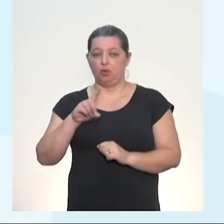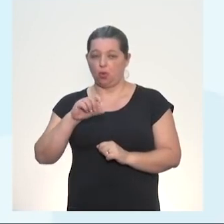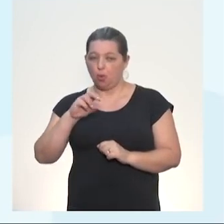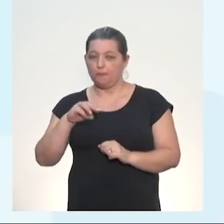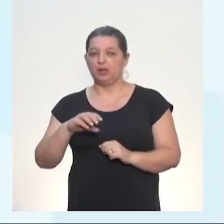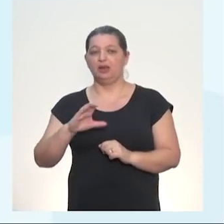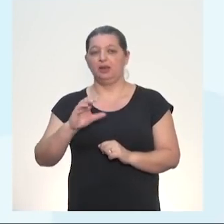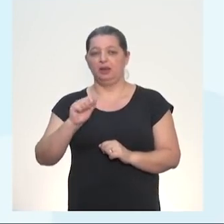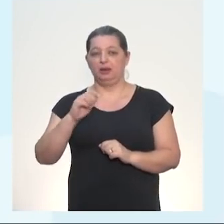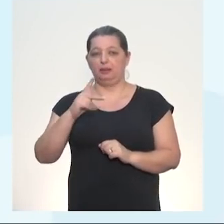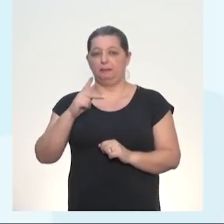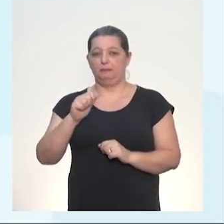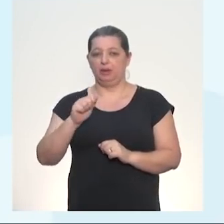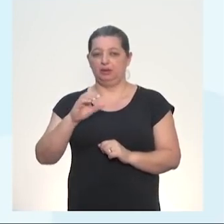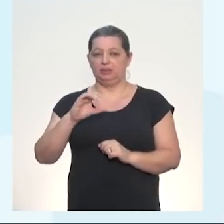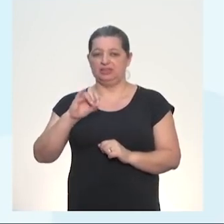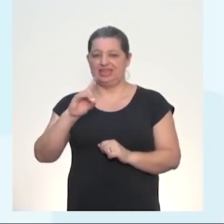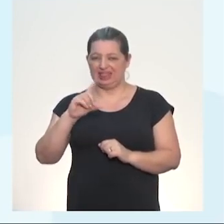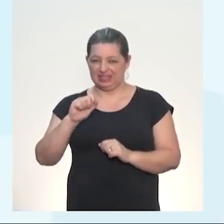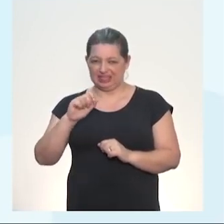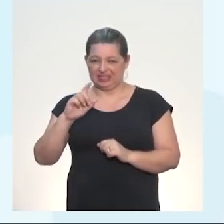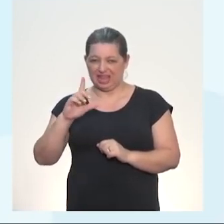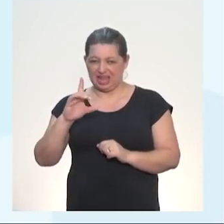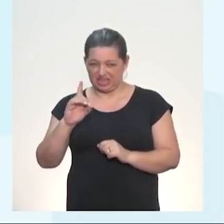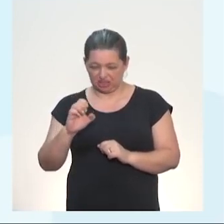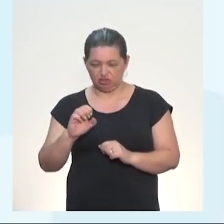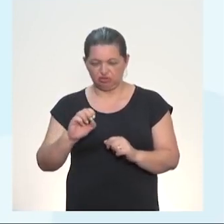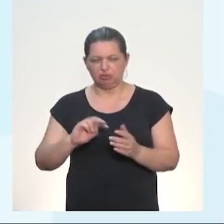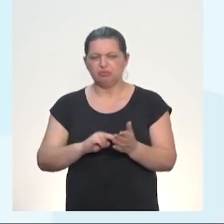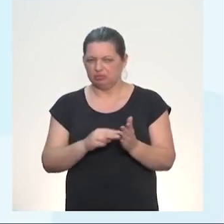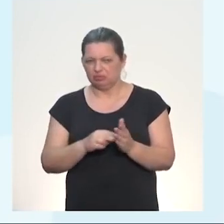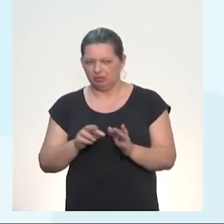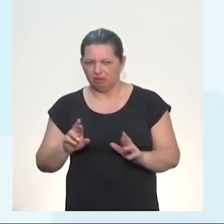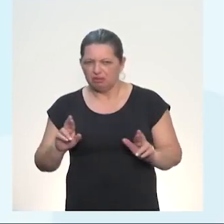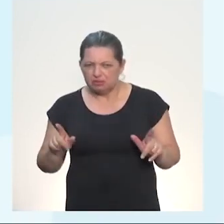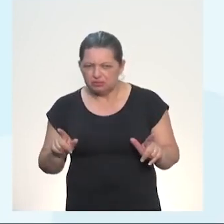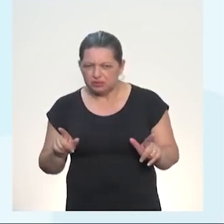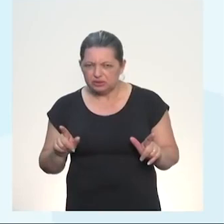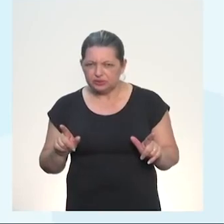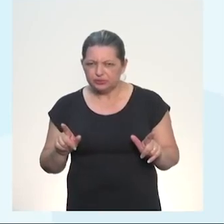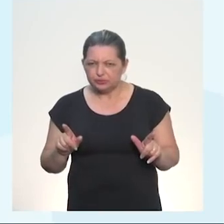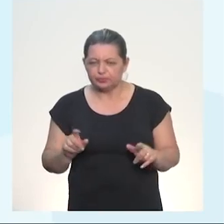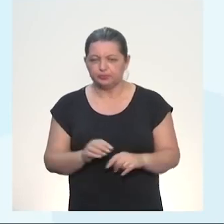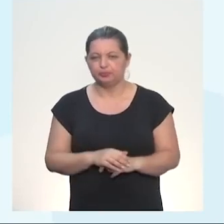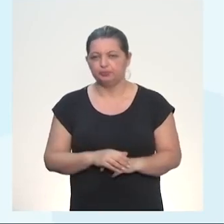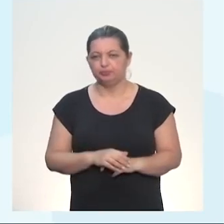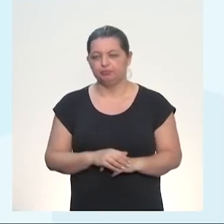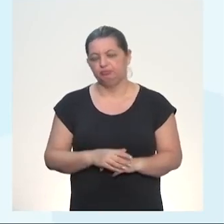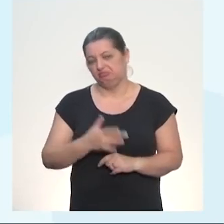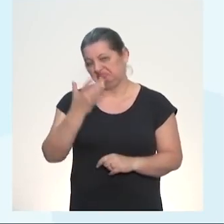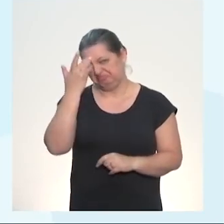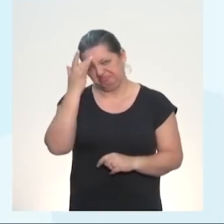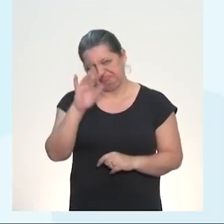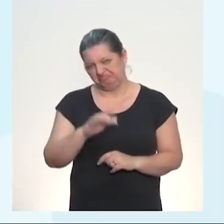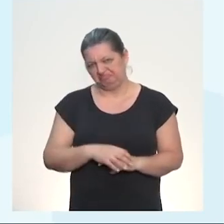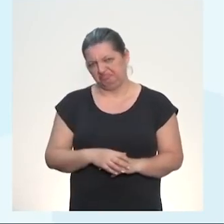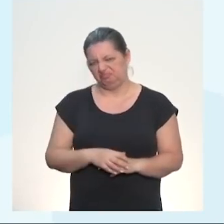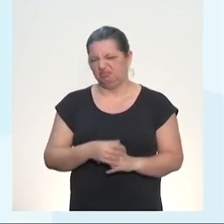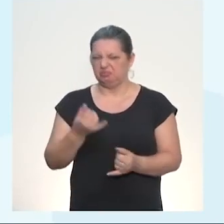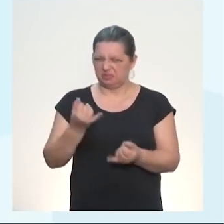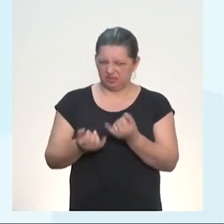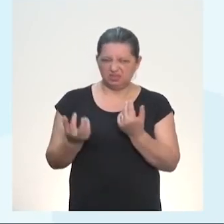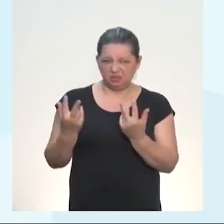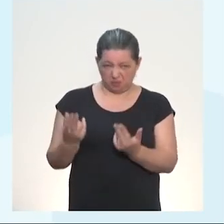capacidade. Aí você fala, professora, mas tem alguma diferença entre volume e capacidade? Eu não sei bem, eu acho que é a mesma